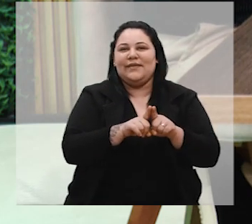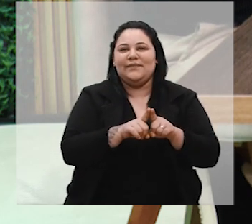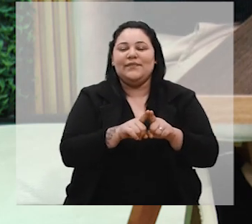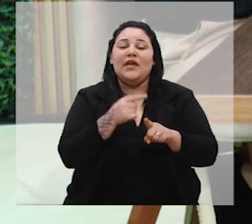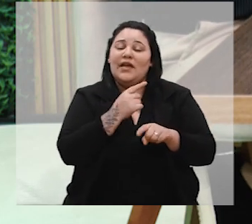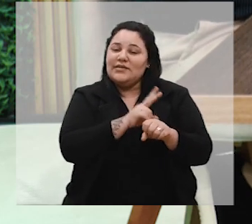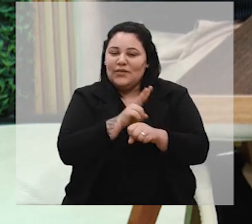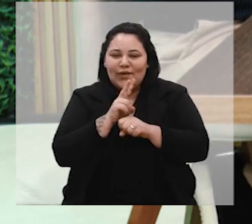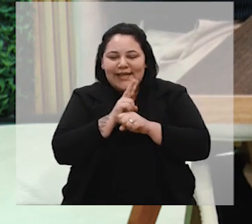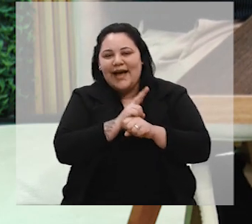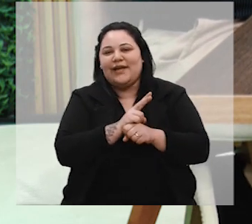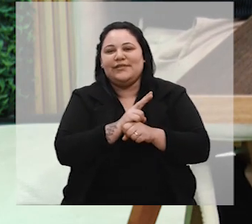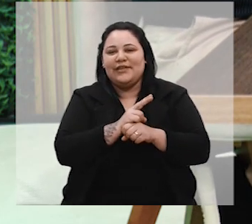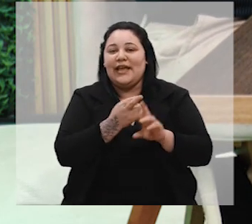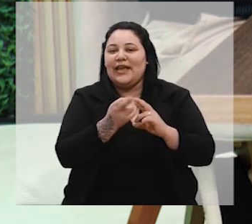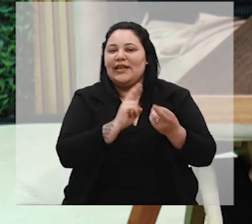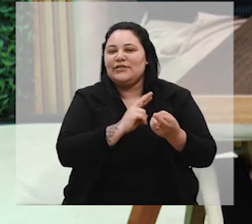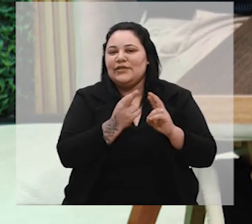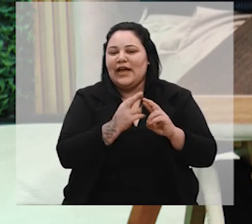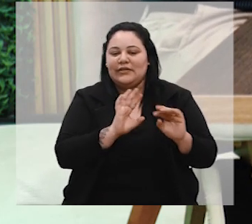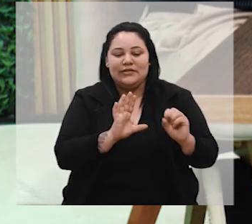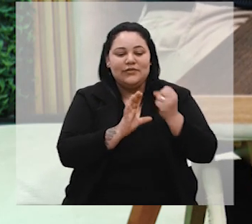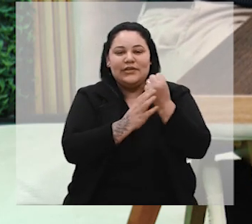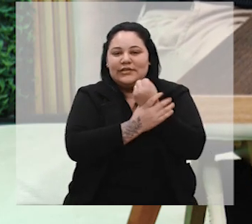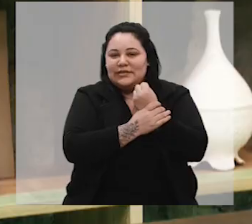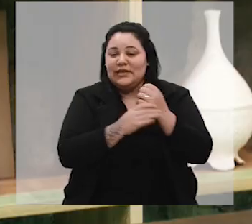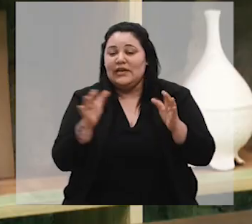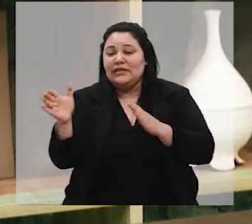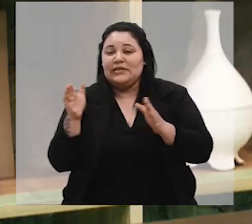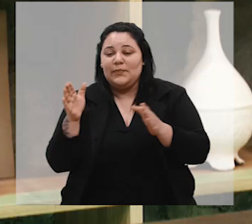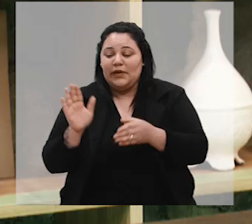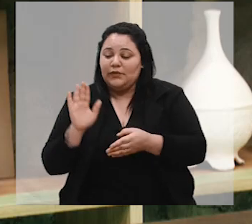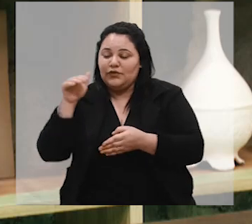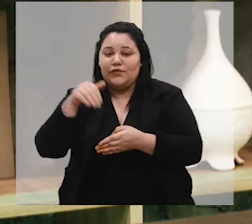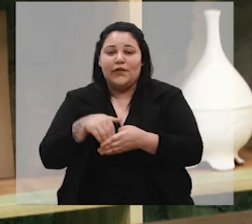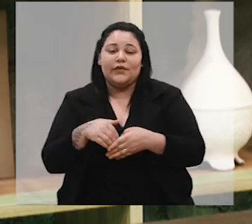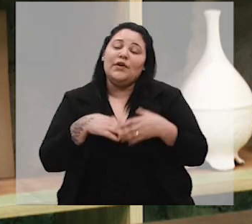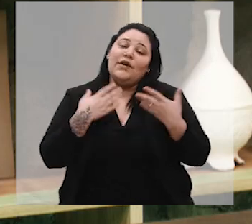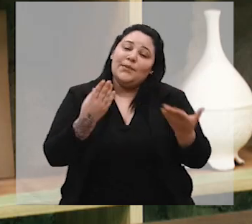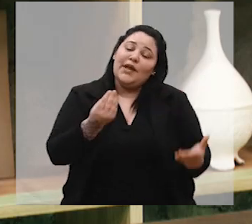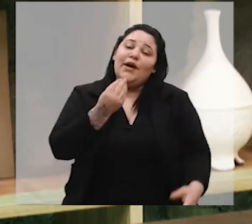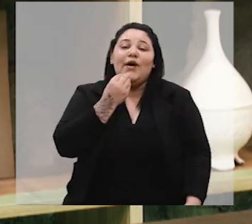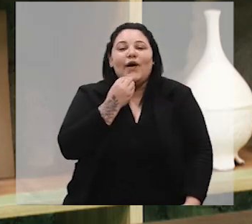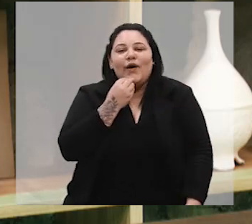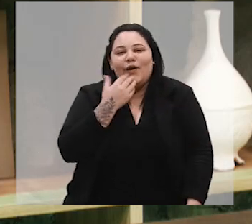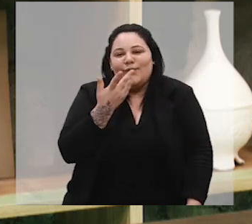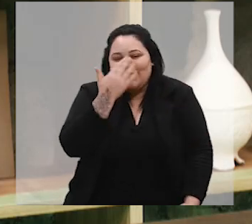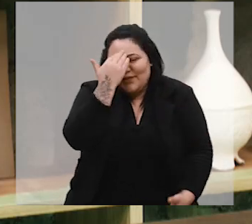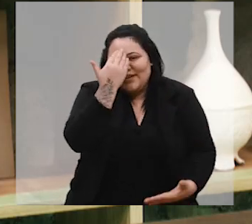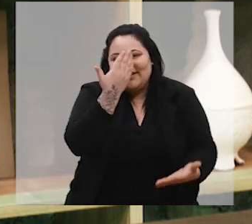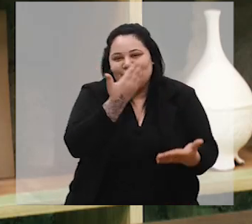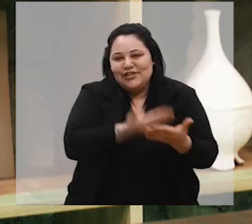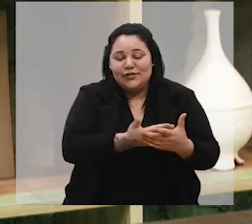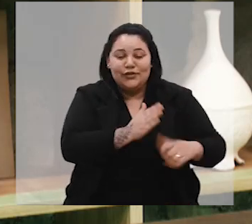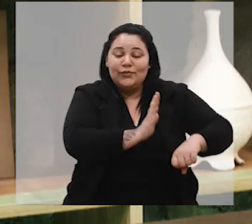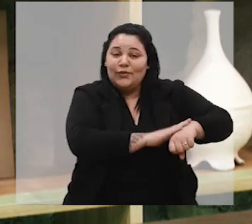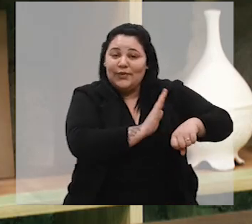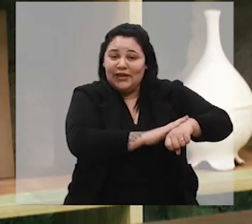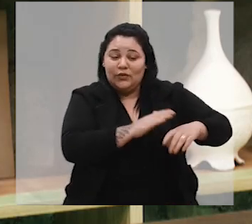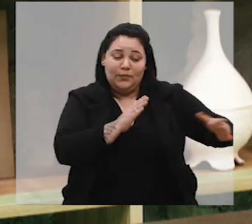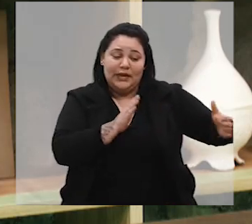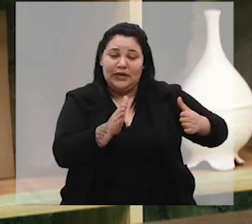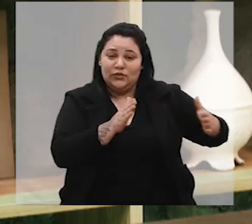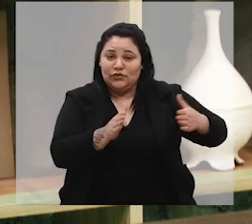esse amparo, né, em relação à segurança do processo, porque, claro, eu acredito que no momento da